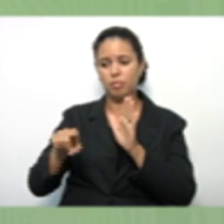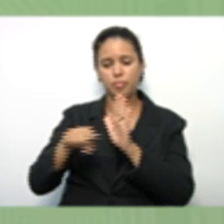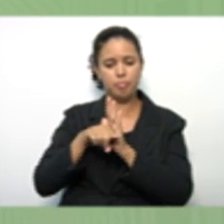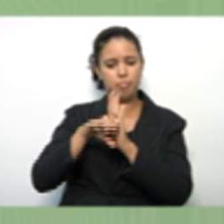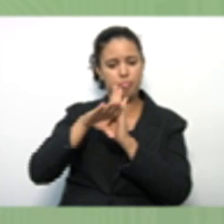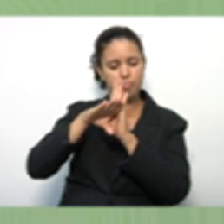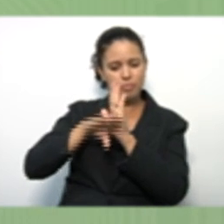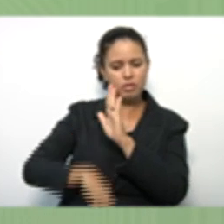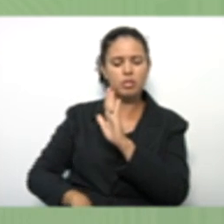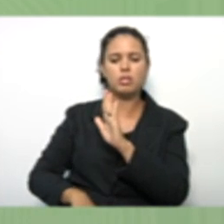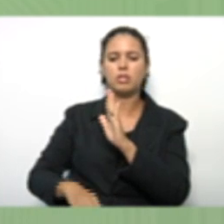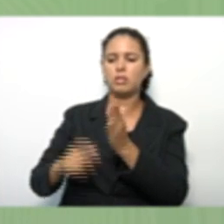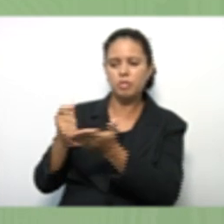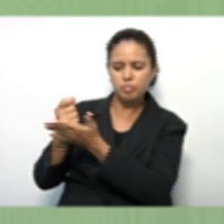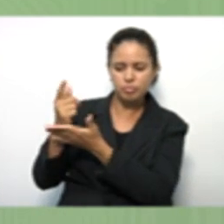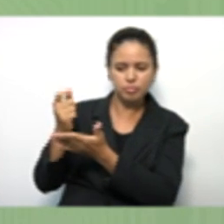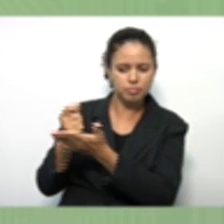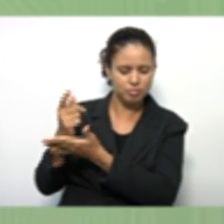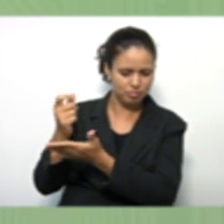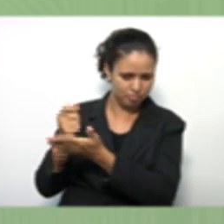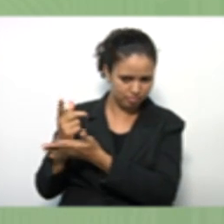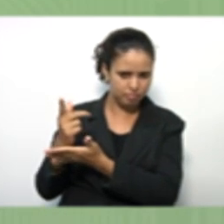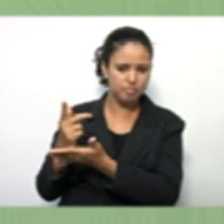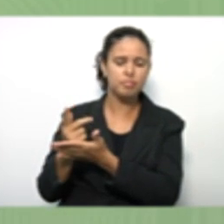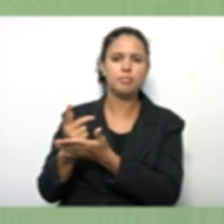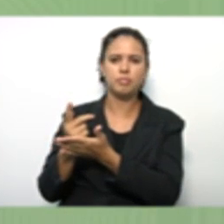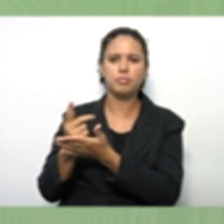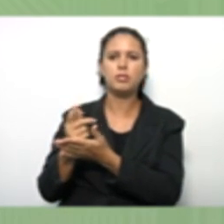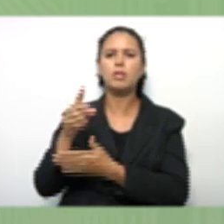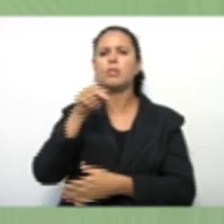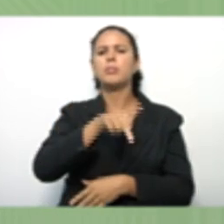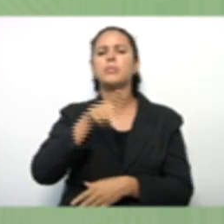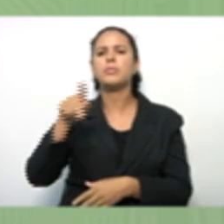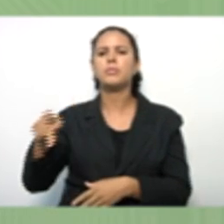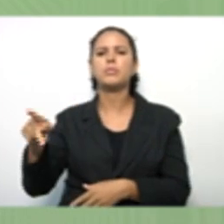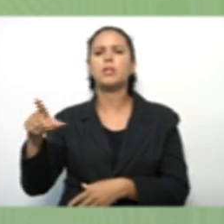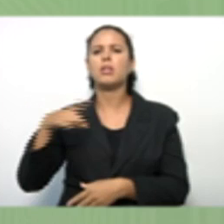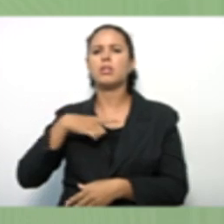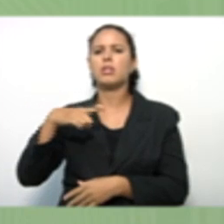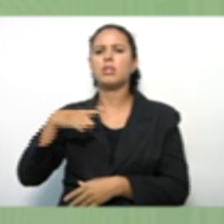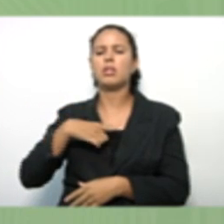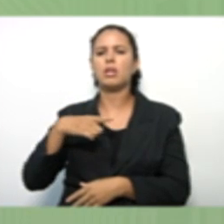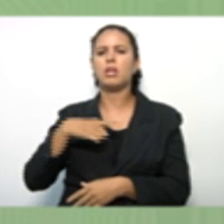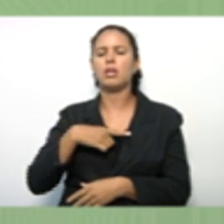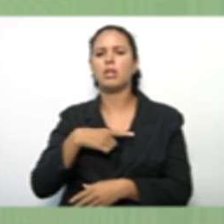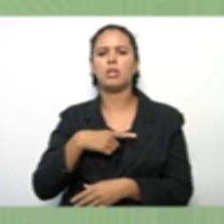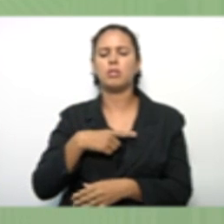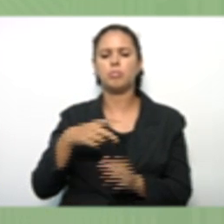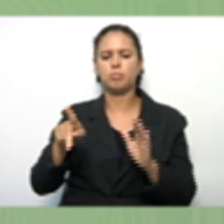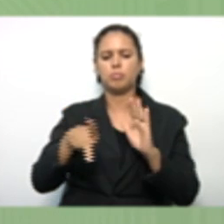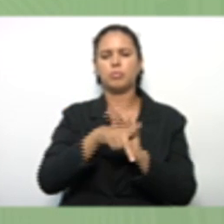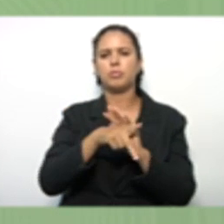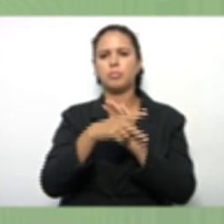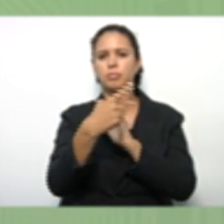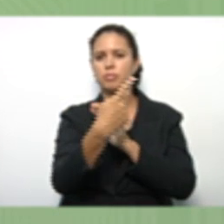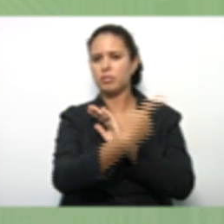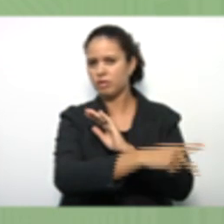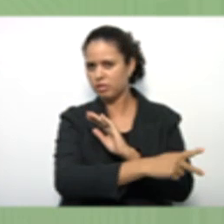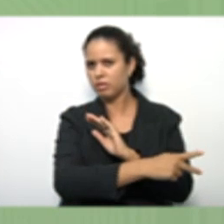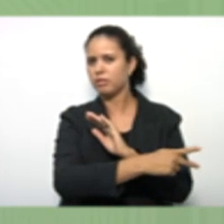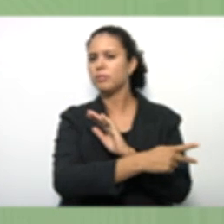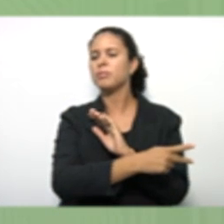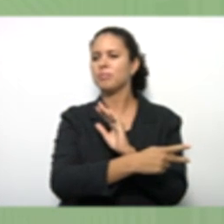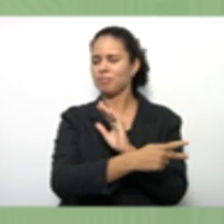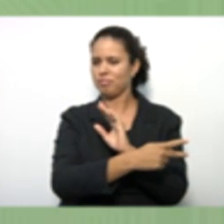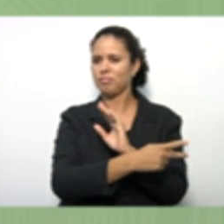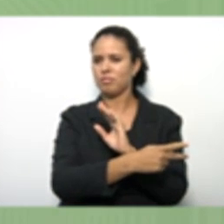no patrimônio líquido que o professor Aloir tem realmente de patrimônio. Às vezes a gente olha e acha